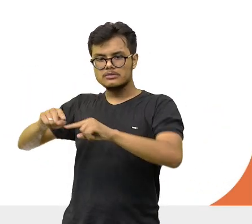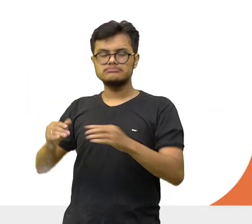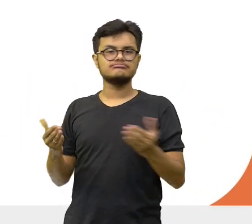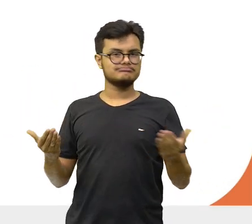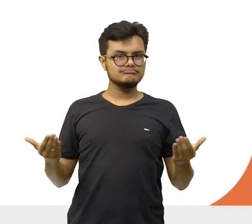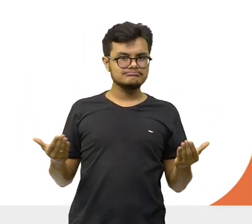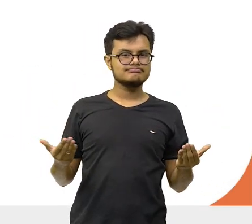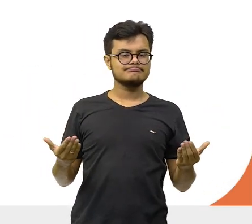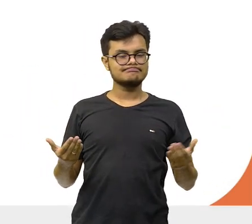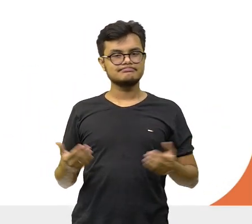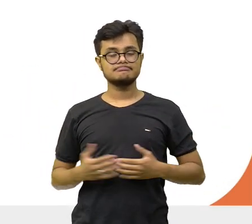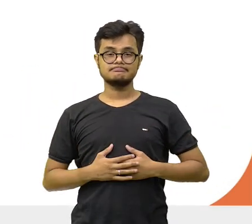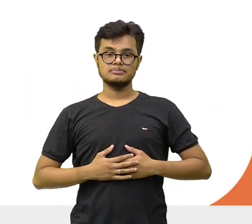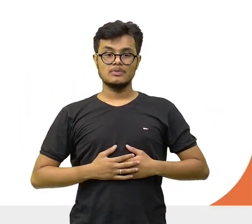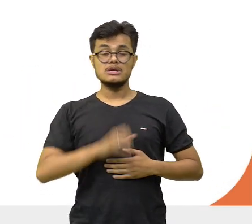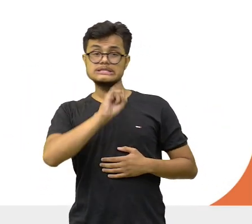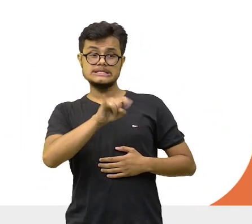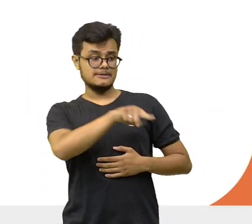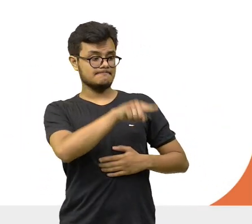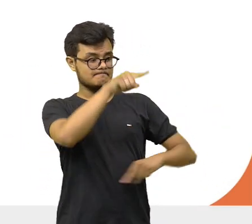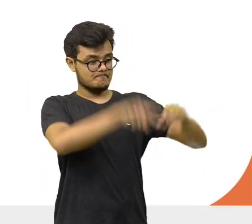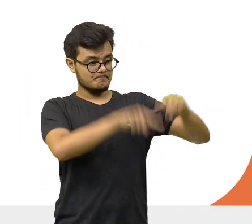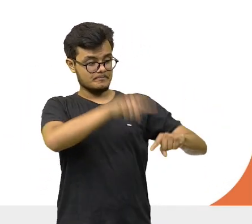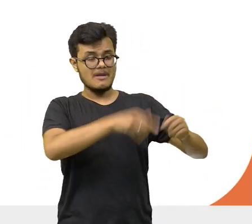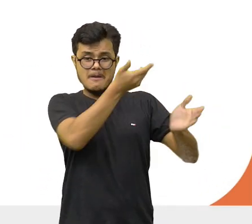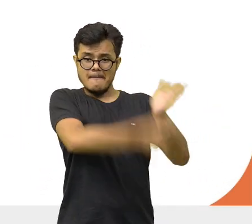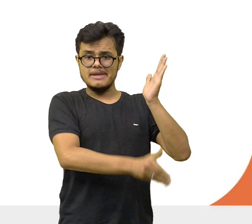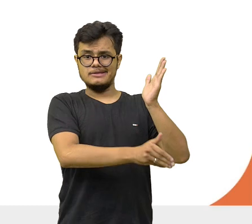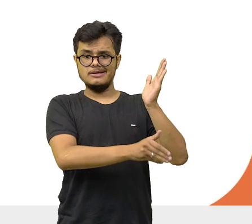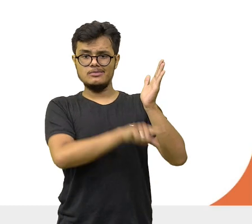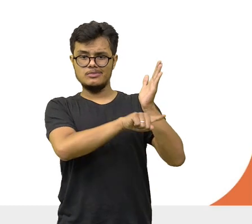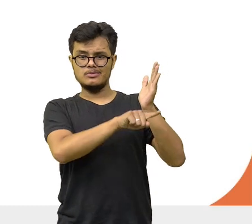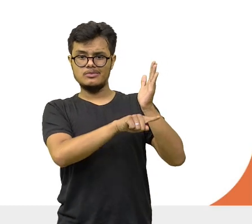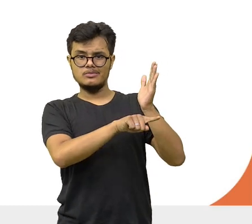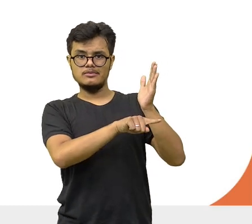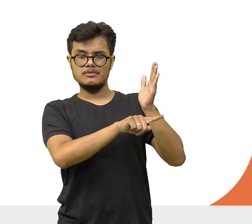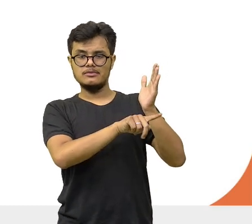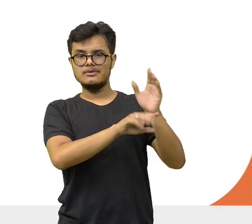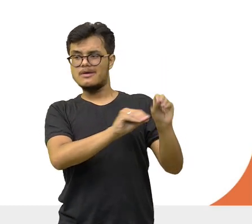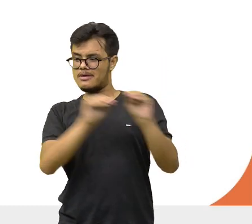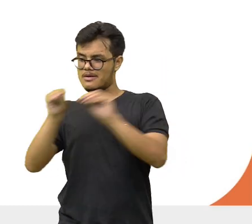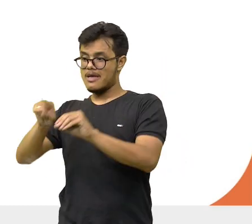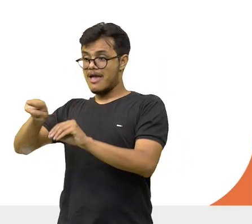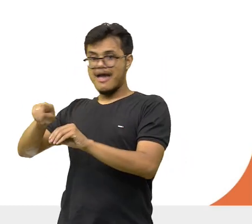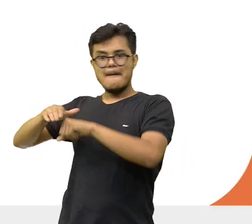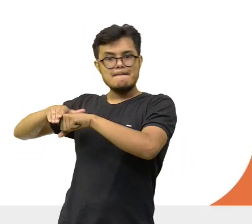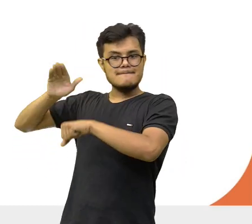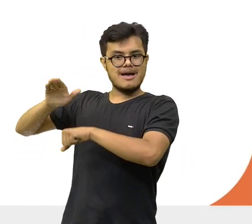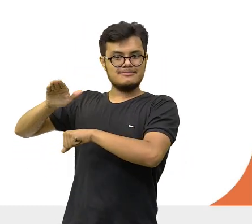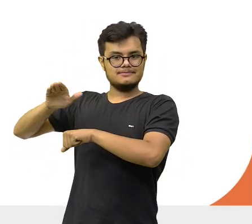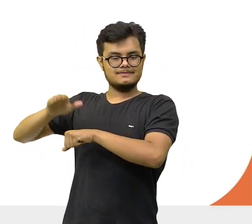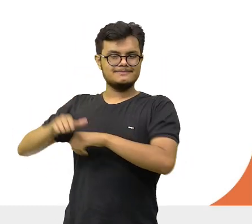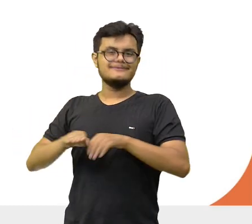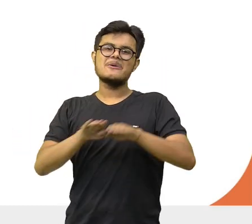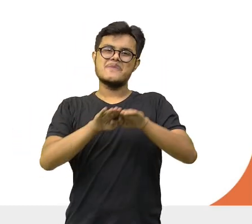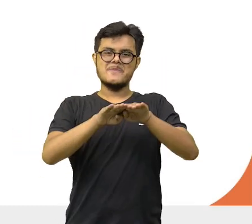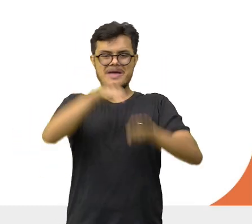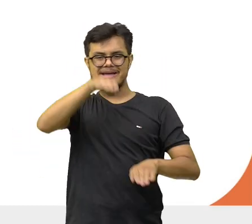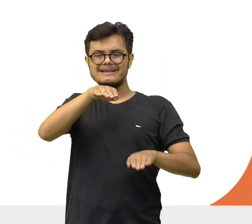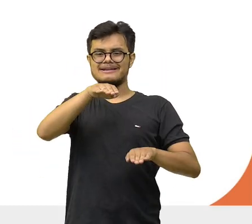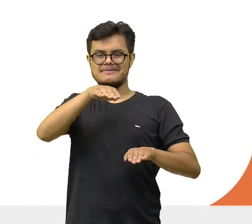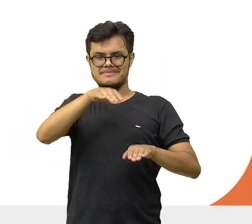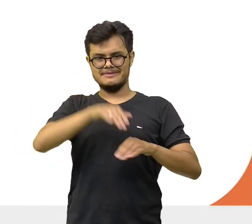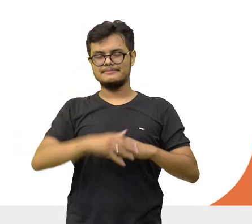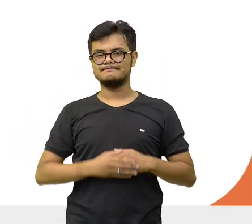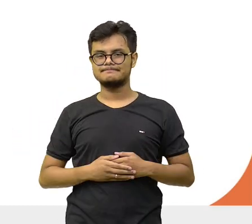o corpo que o elétron está saindo, ele está perdendo elétron. Então, vai ficar um desequilíbrio, ele vai ficar com mais prótons do